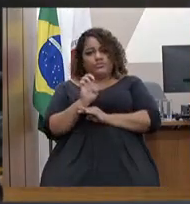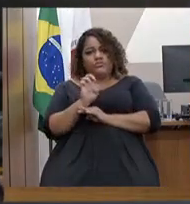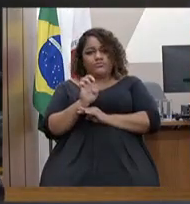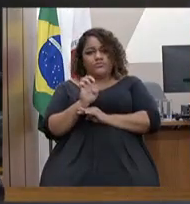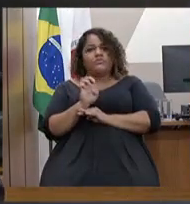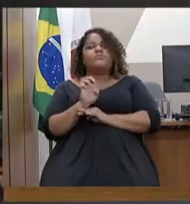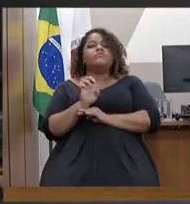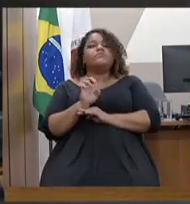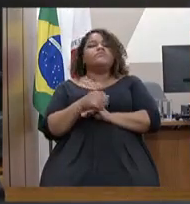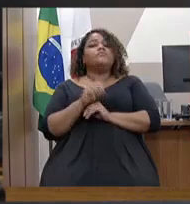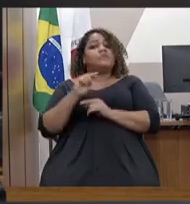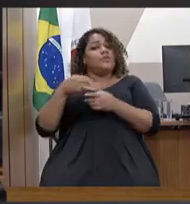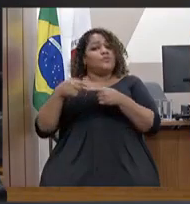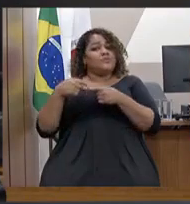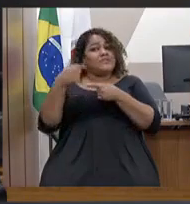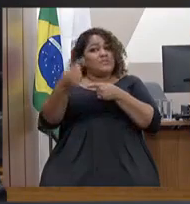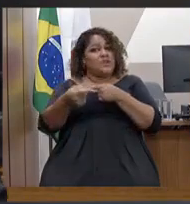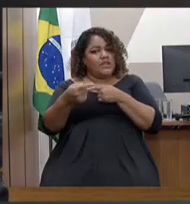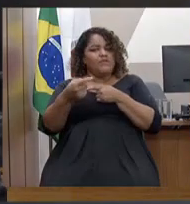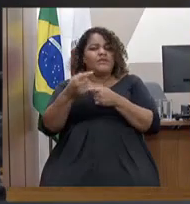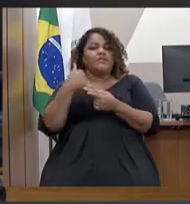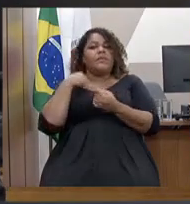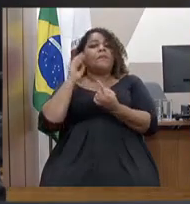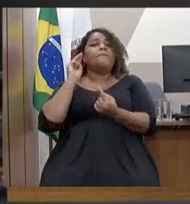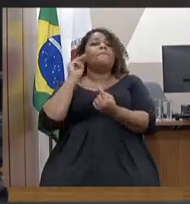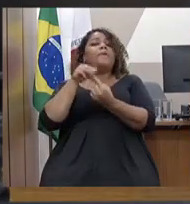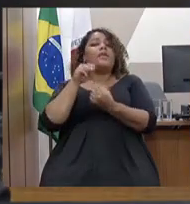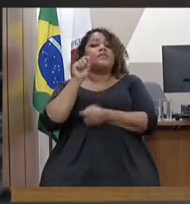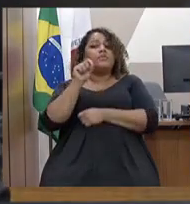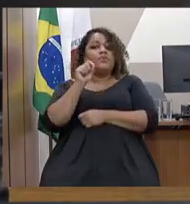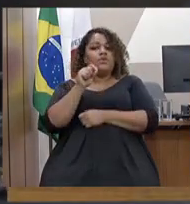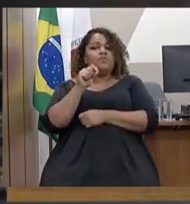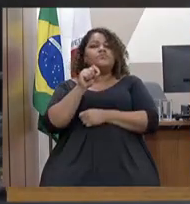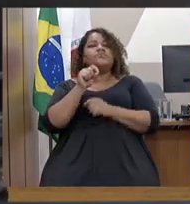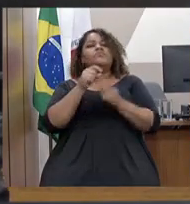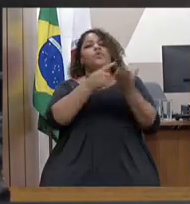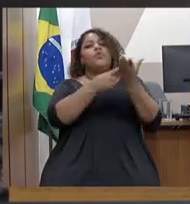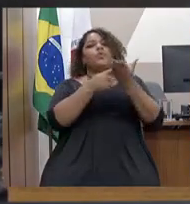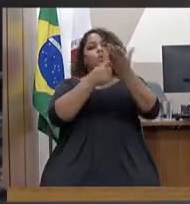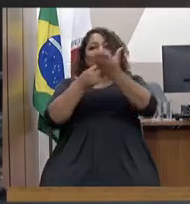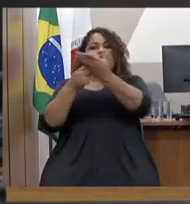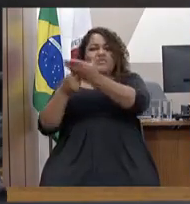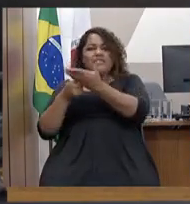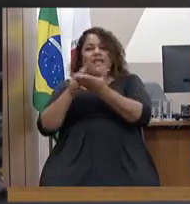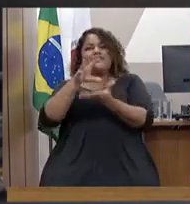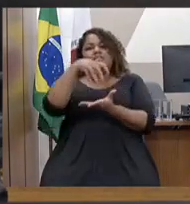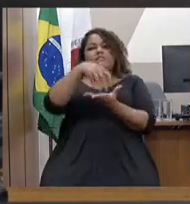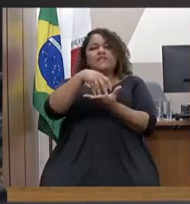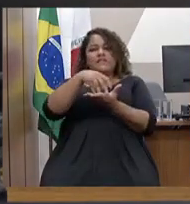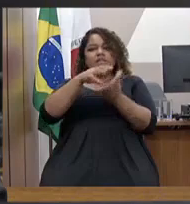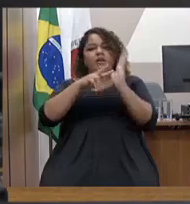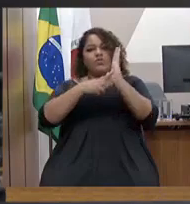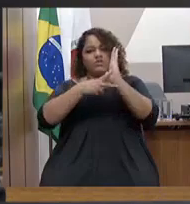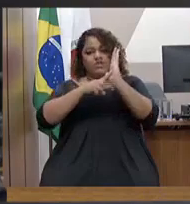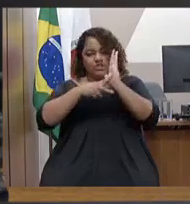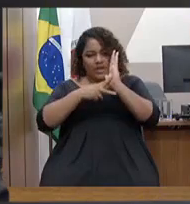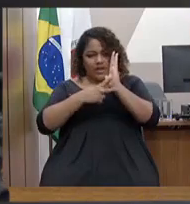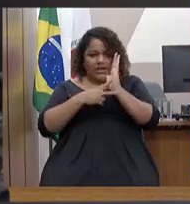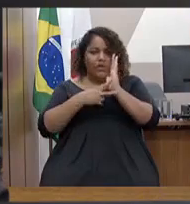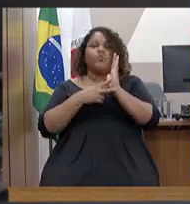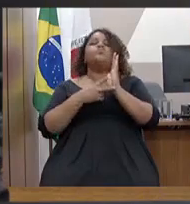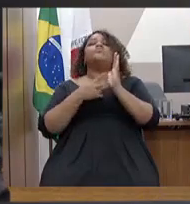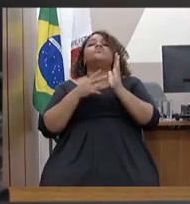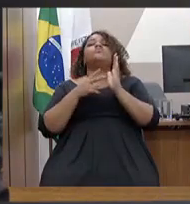semana que vem então minha meta é chamar centrais sindicais O Sindicatos com a conversa Ministério trabalho e o pessoal